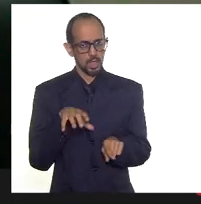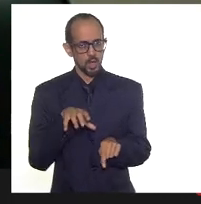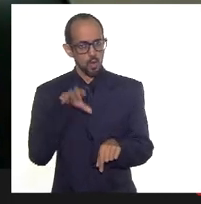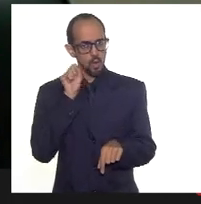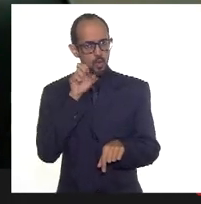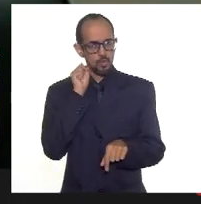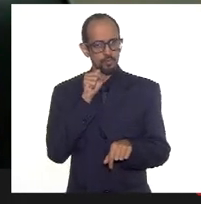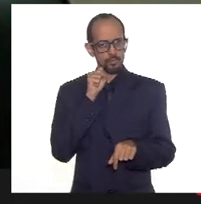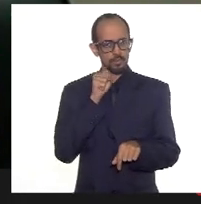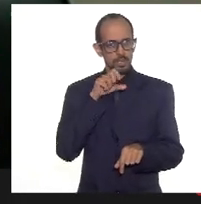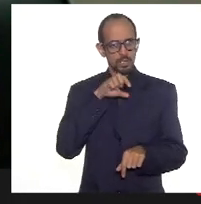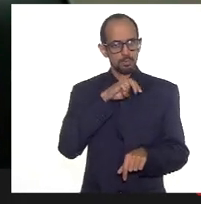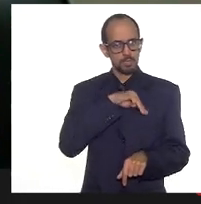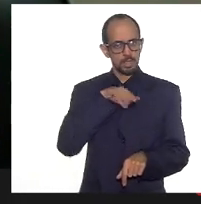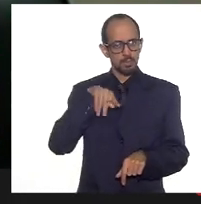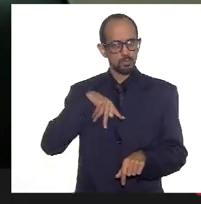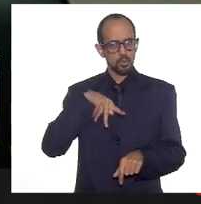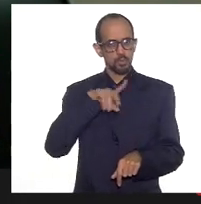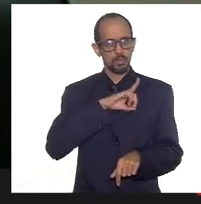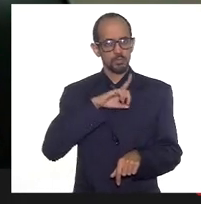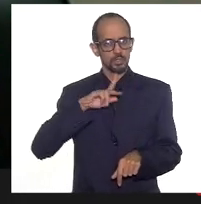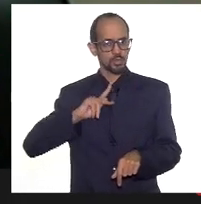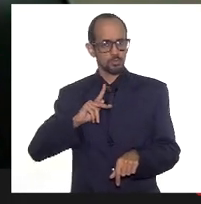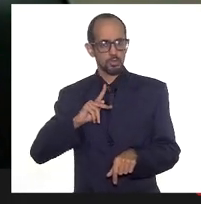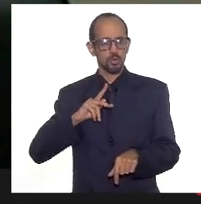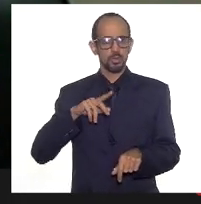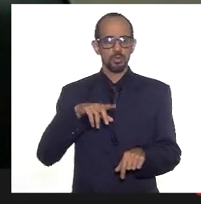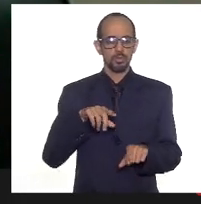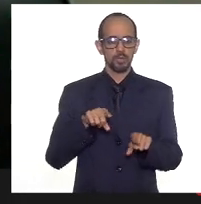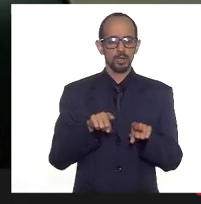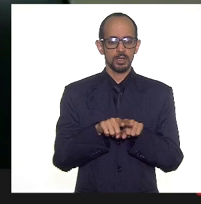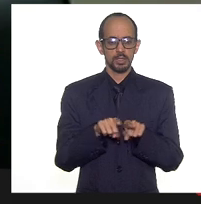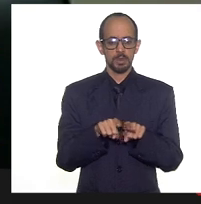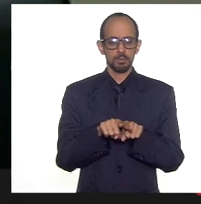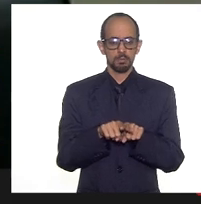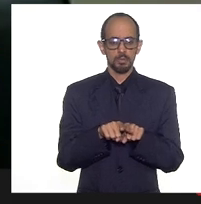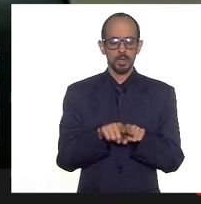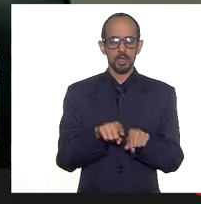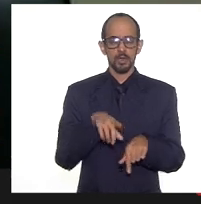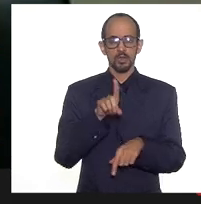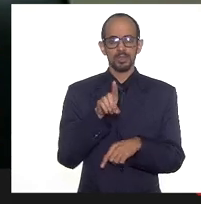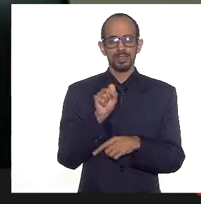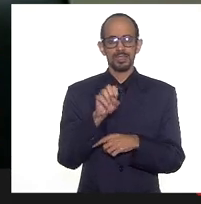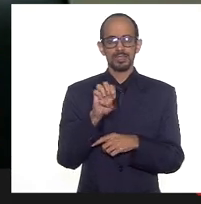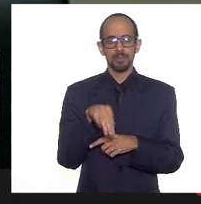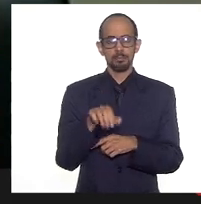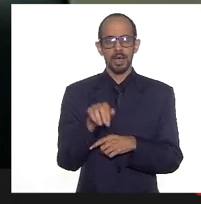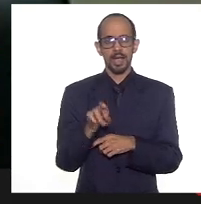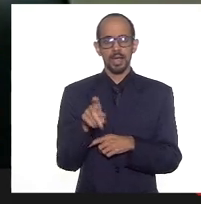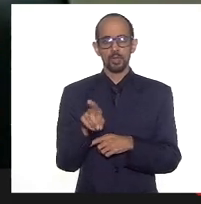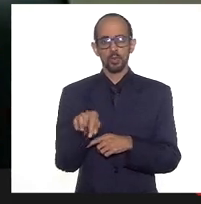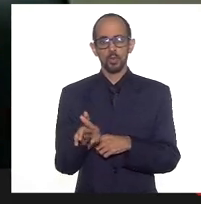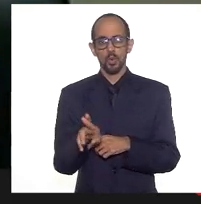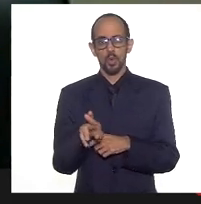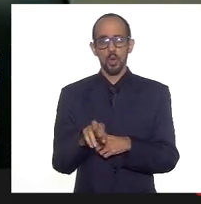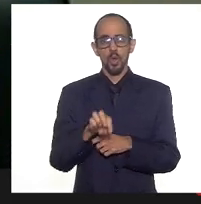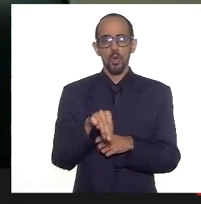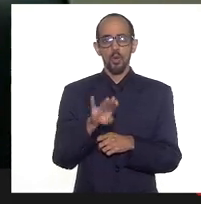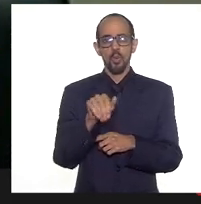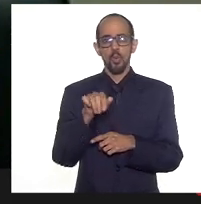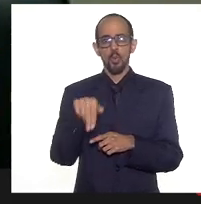a Defensoria Pública, vamos ouvir aqui o desembargador William Douglas, que é um estudioso também, vamos ouvir